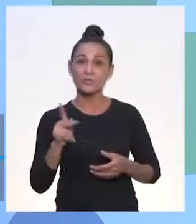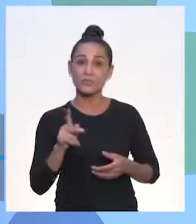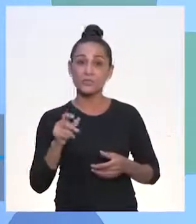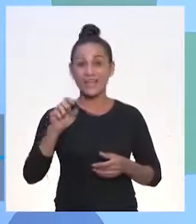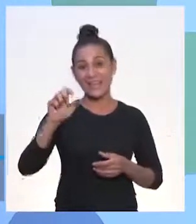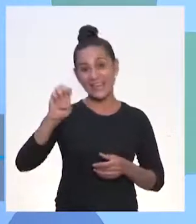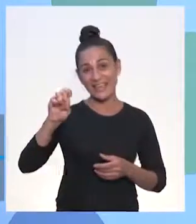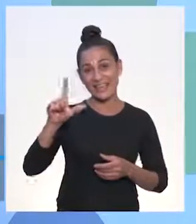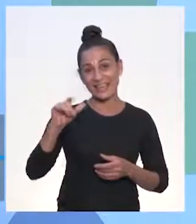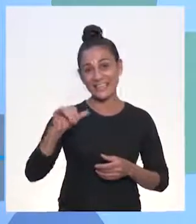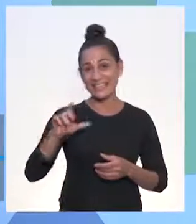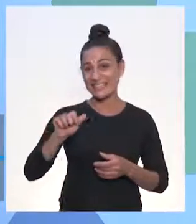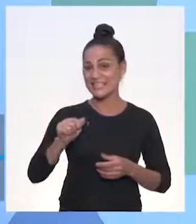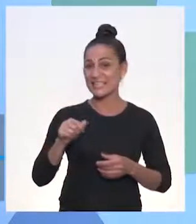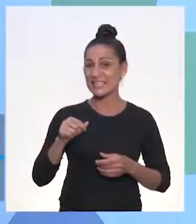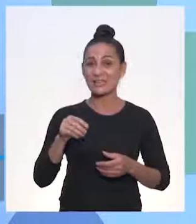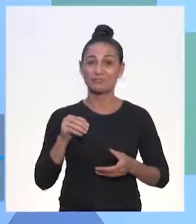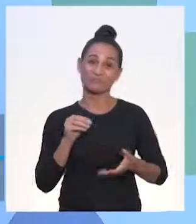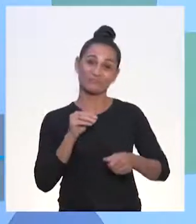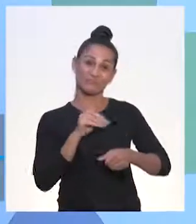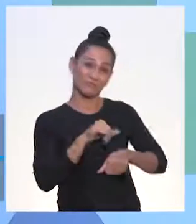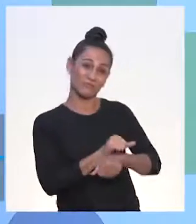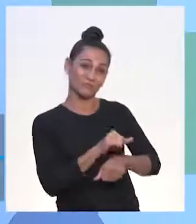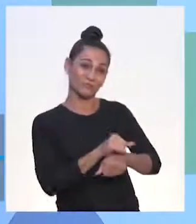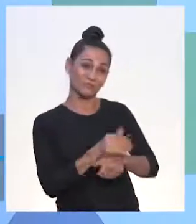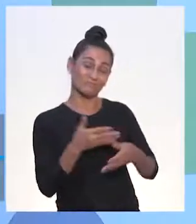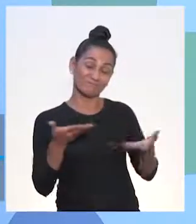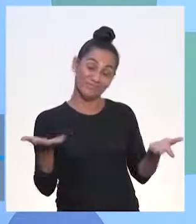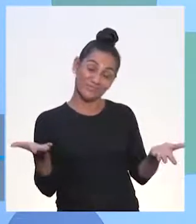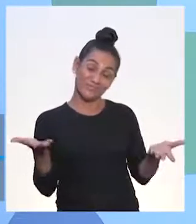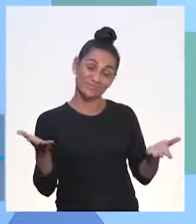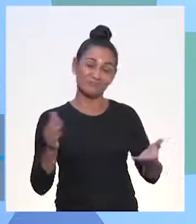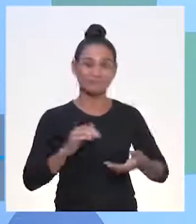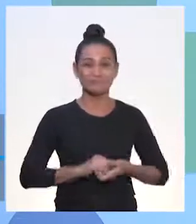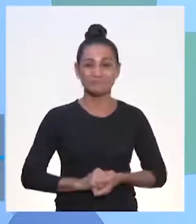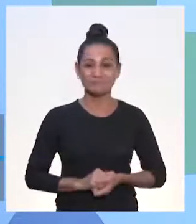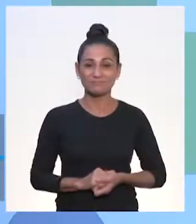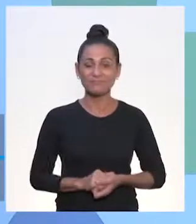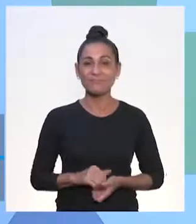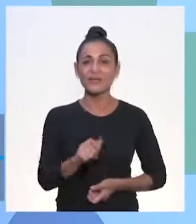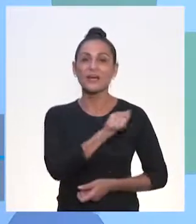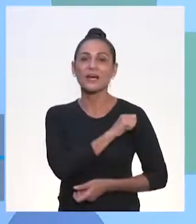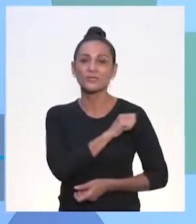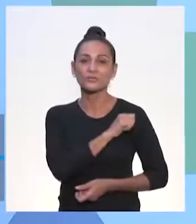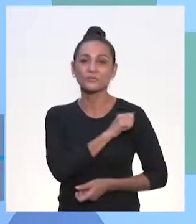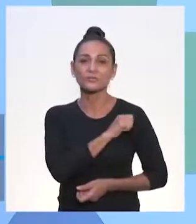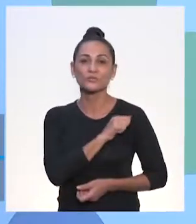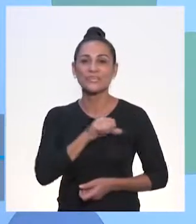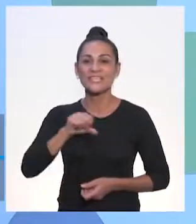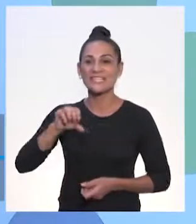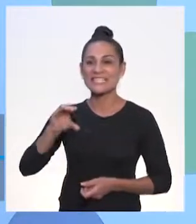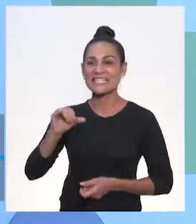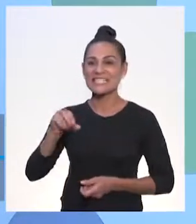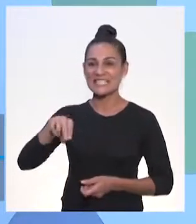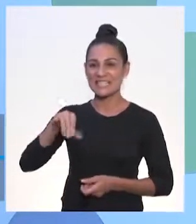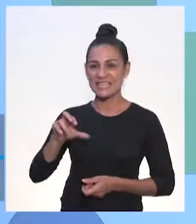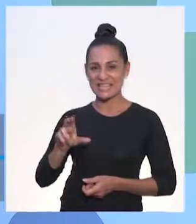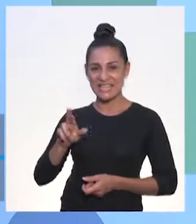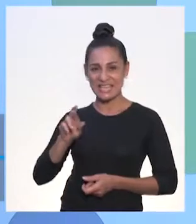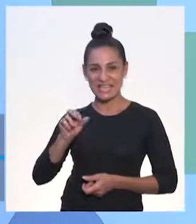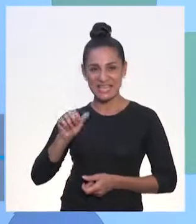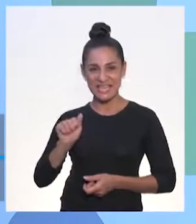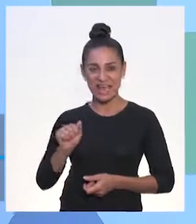tá bom? Tá tocando a vida aí também, tá bom? Alunos do Cinira, já falei, tá? Vamos lá.